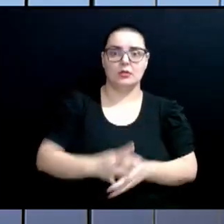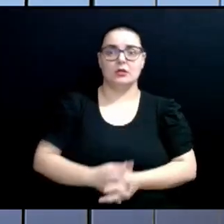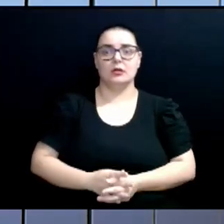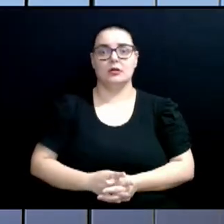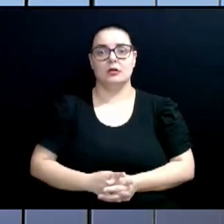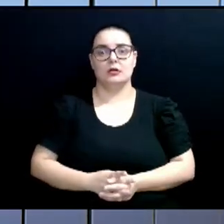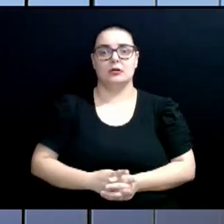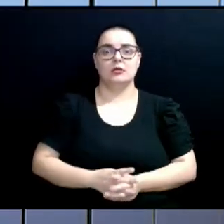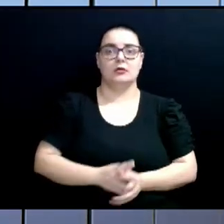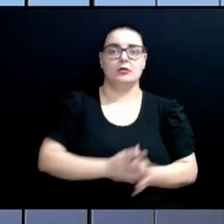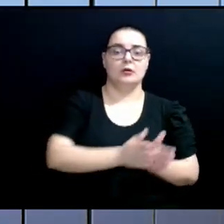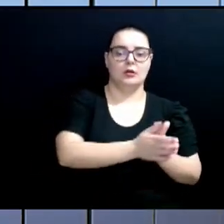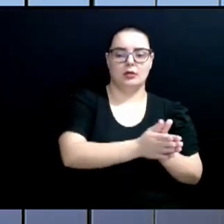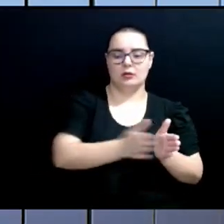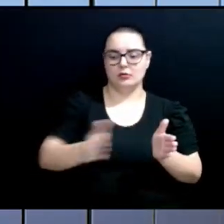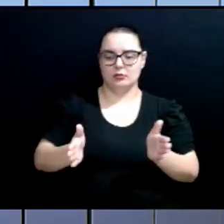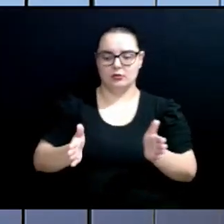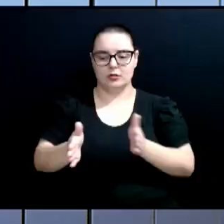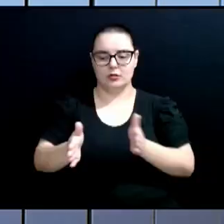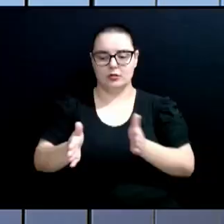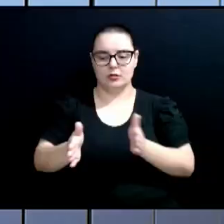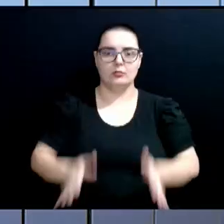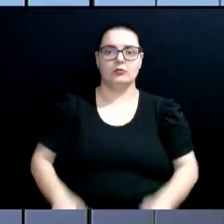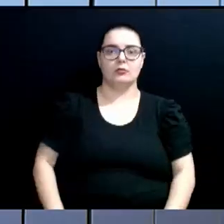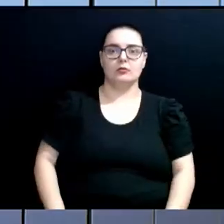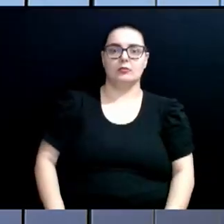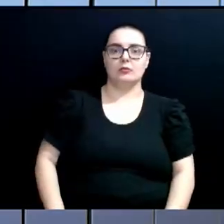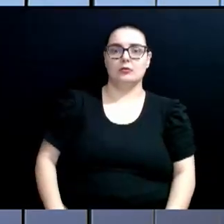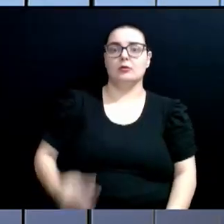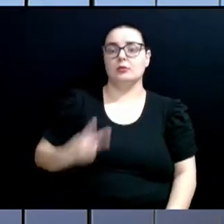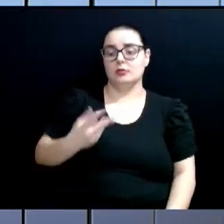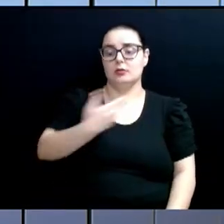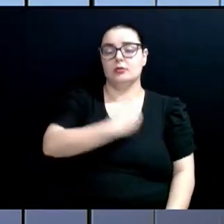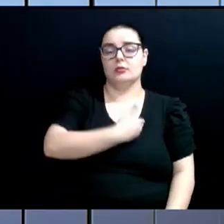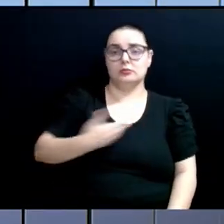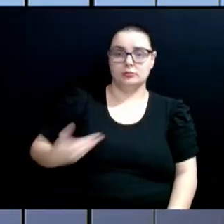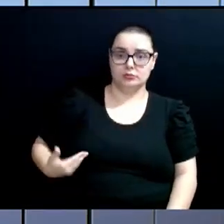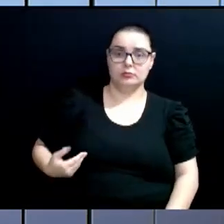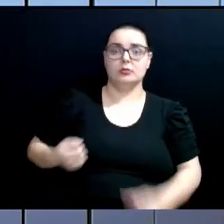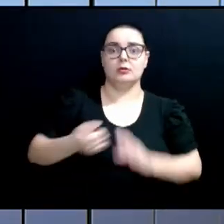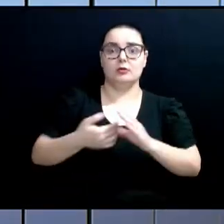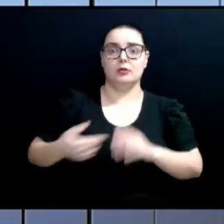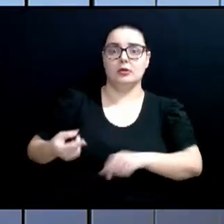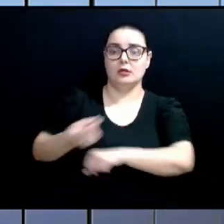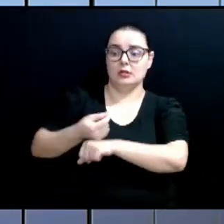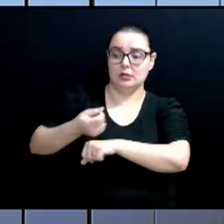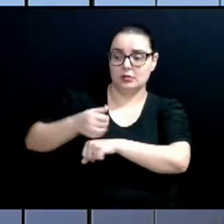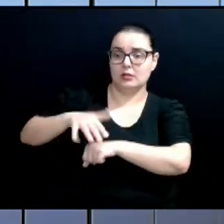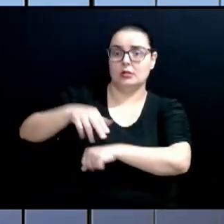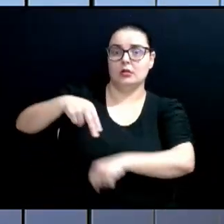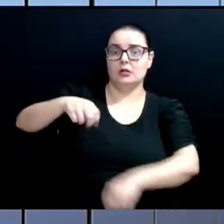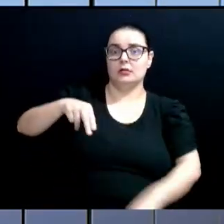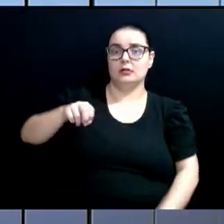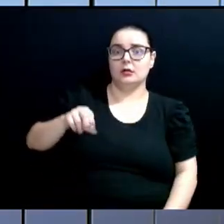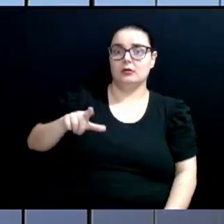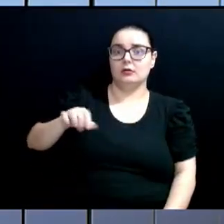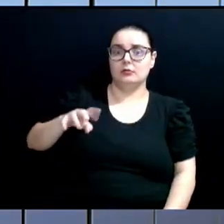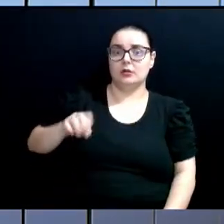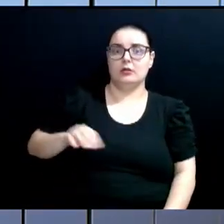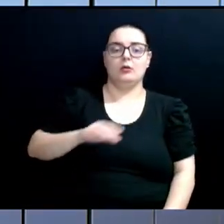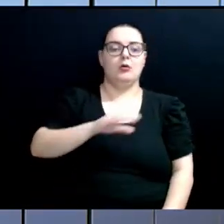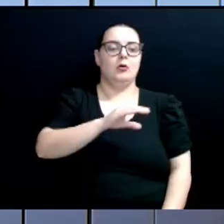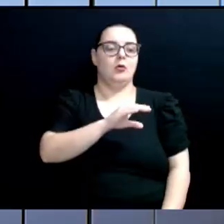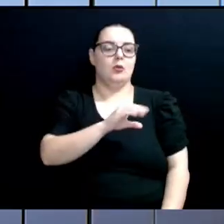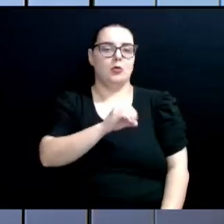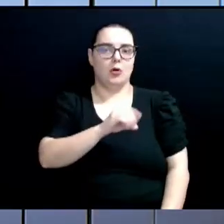período em que pelo menos 2 governos, né, de caráter neoliberal, Fernando Collor de Mello e o próprio Fernando Henrique